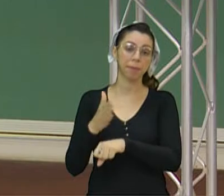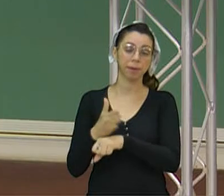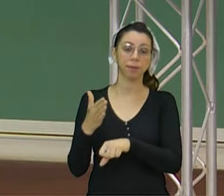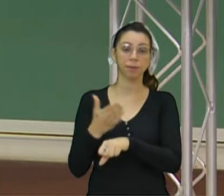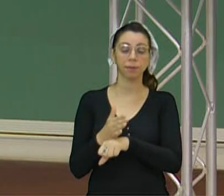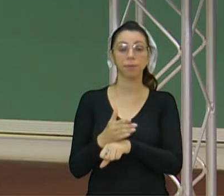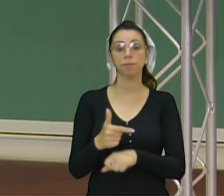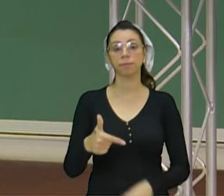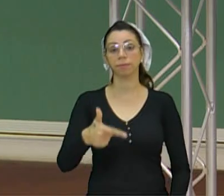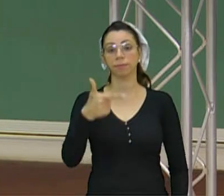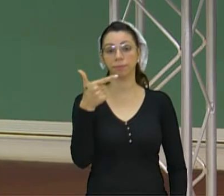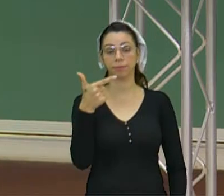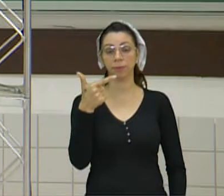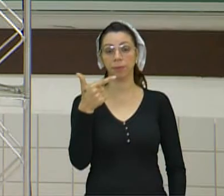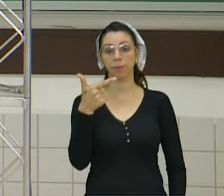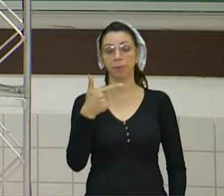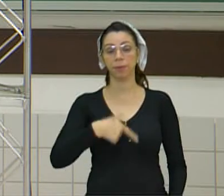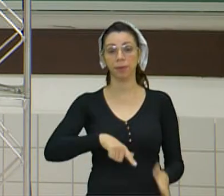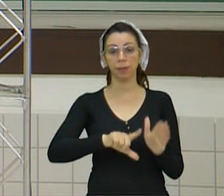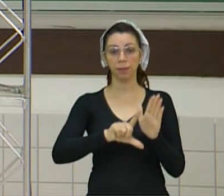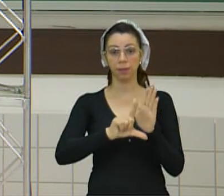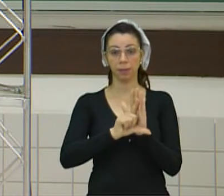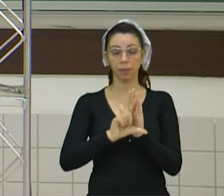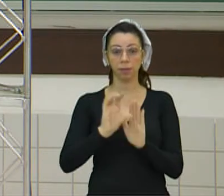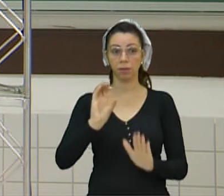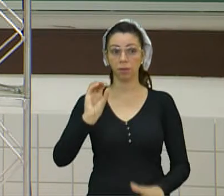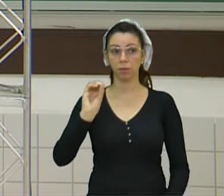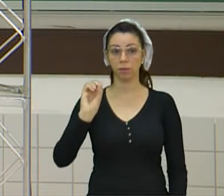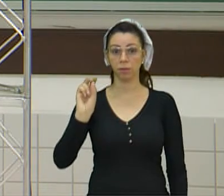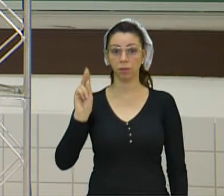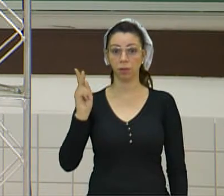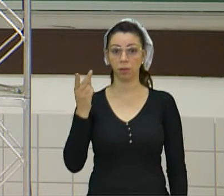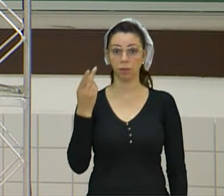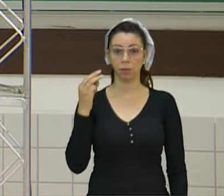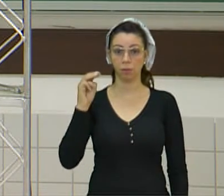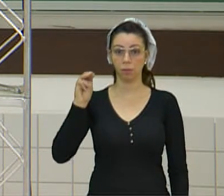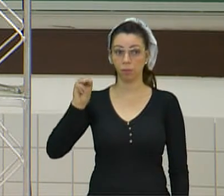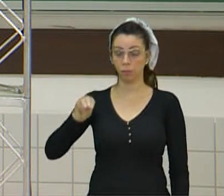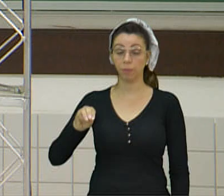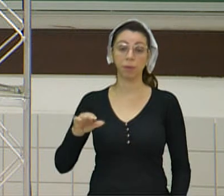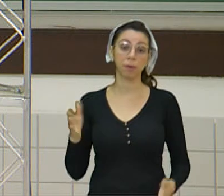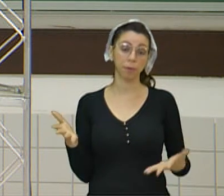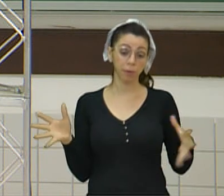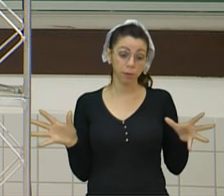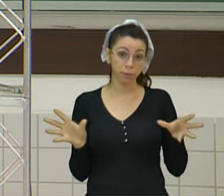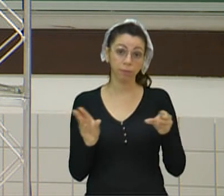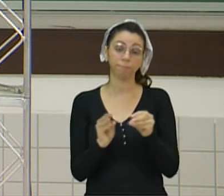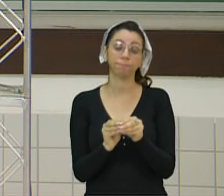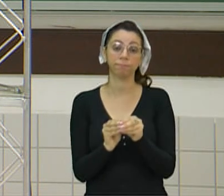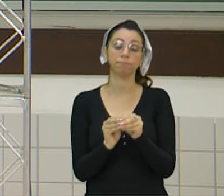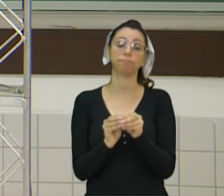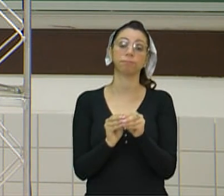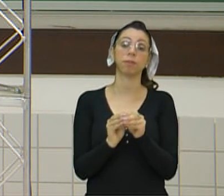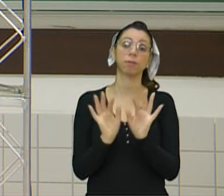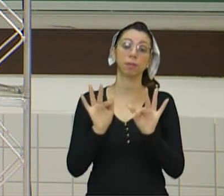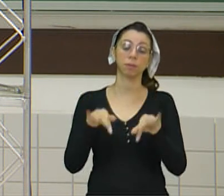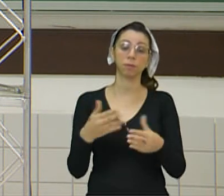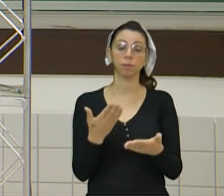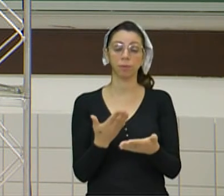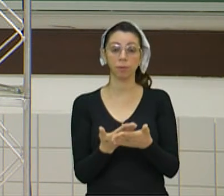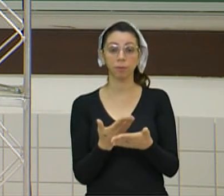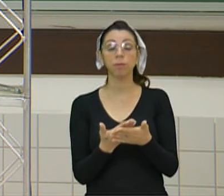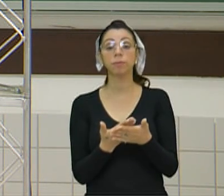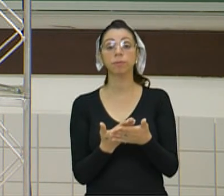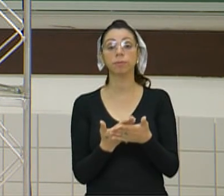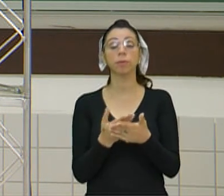Ohm. Nós vamos aqui, pessoal, então, ao término da nossa aula de hoje, só vamos retomar